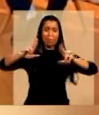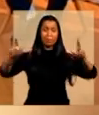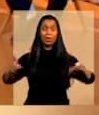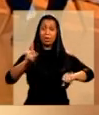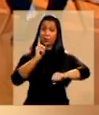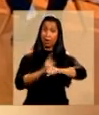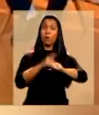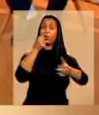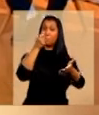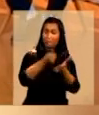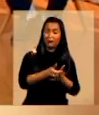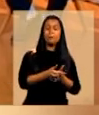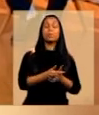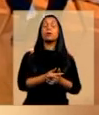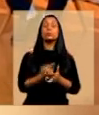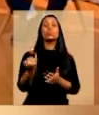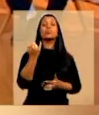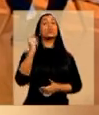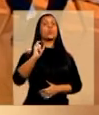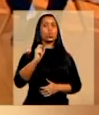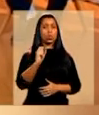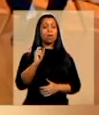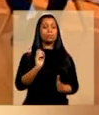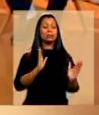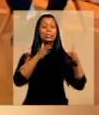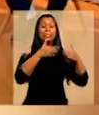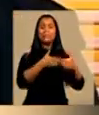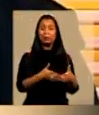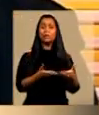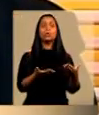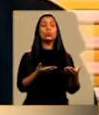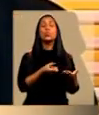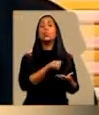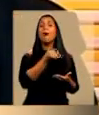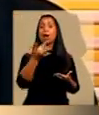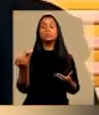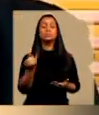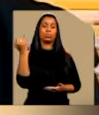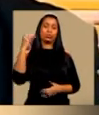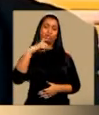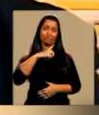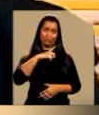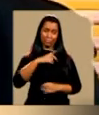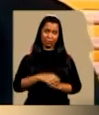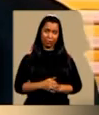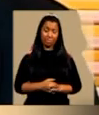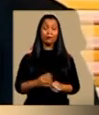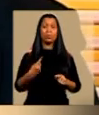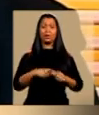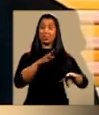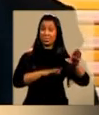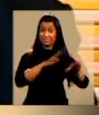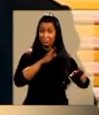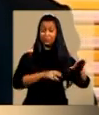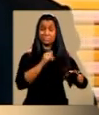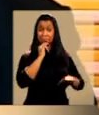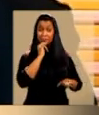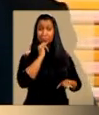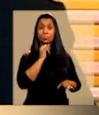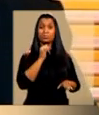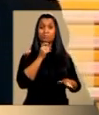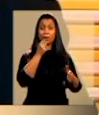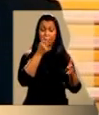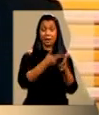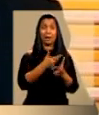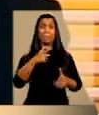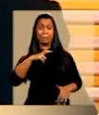Então, no momento do pagamento, é fundamental você estar definindo quais delas que é mais importante. Porque, às vezes, se você deixar